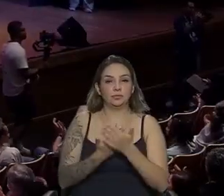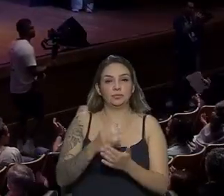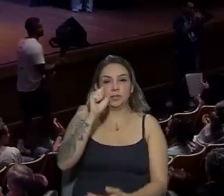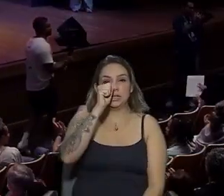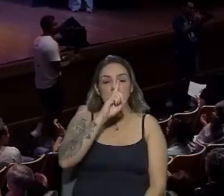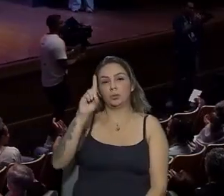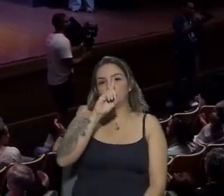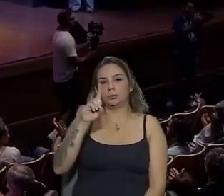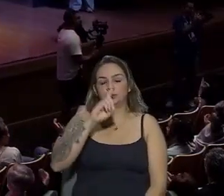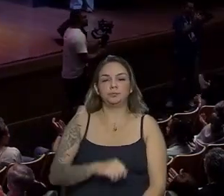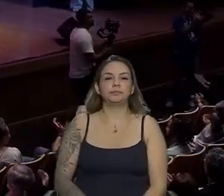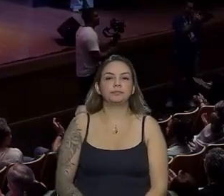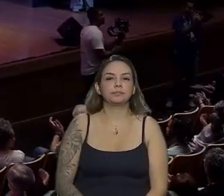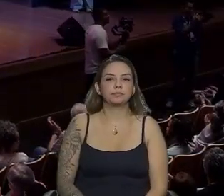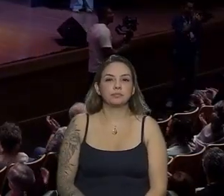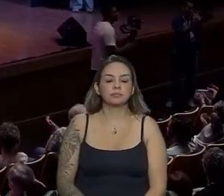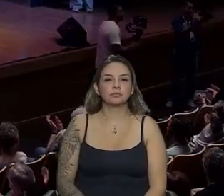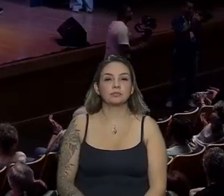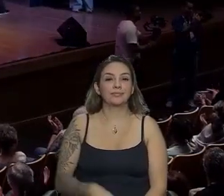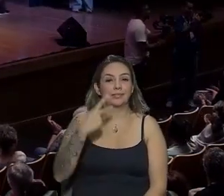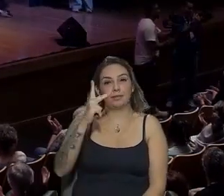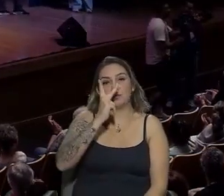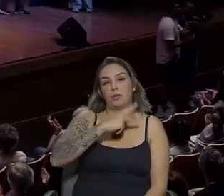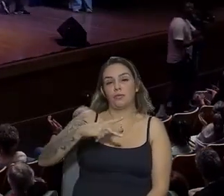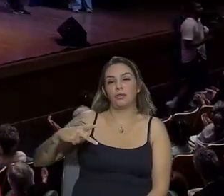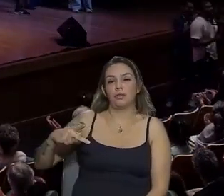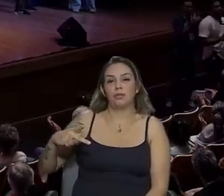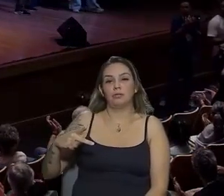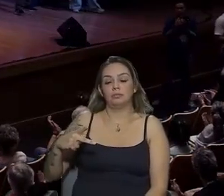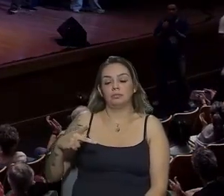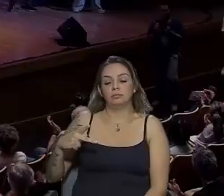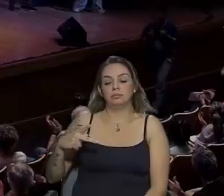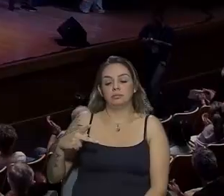São Domingos. E a sua professora...